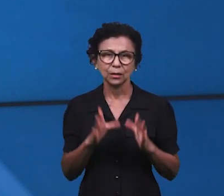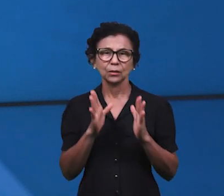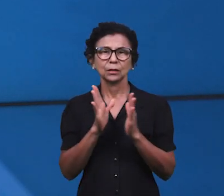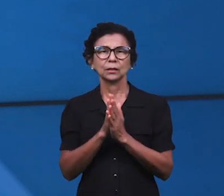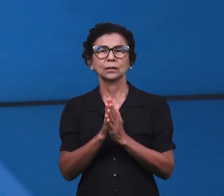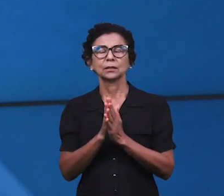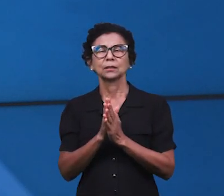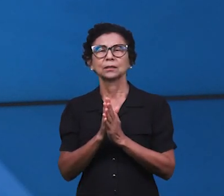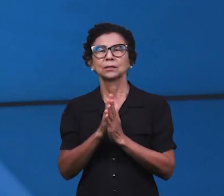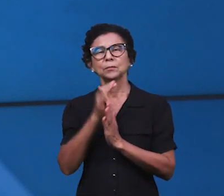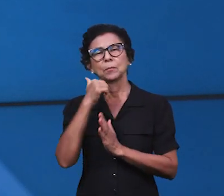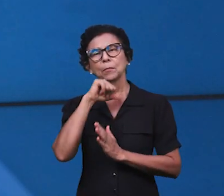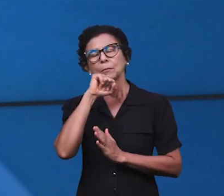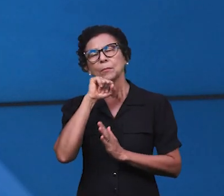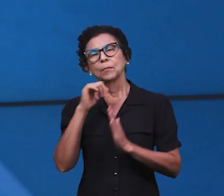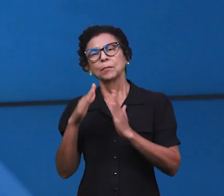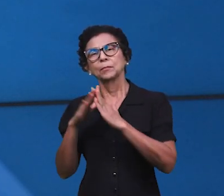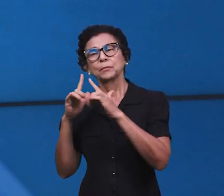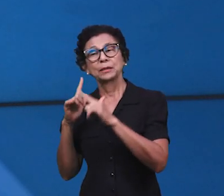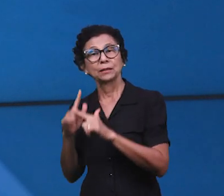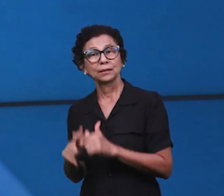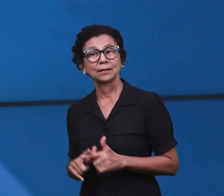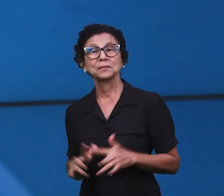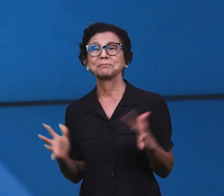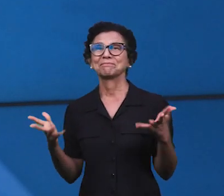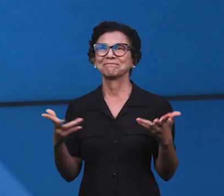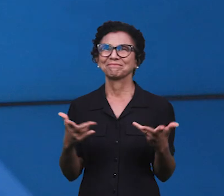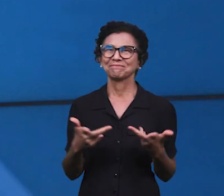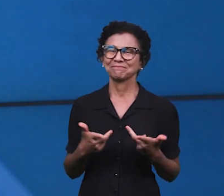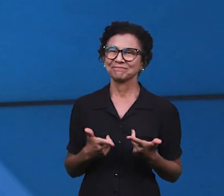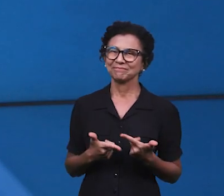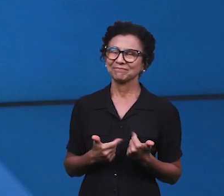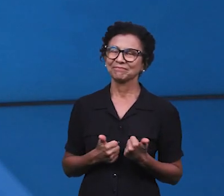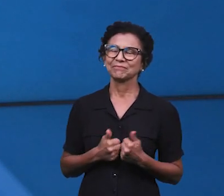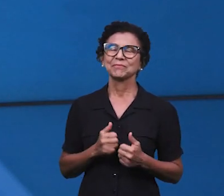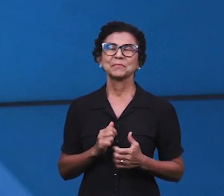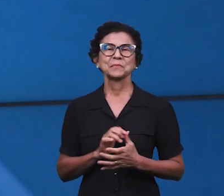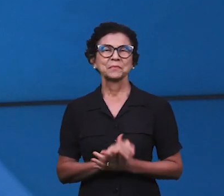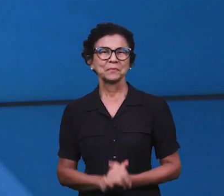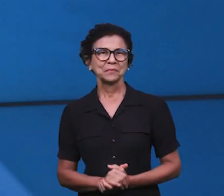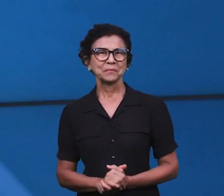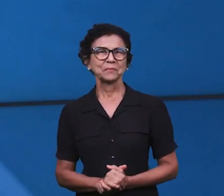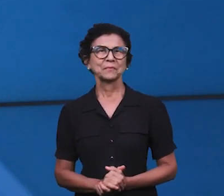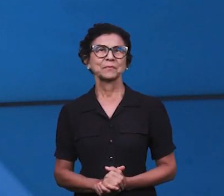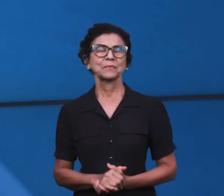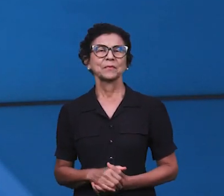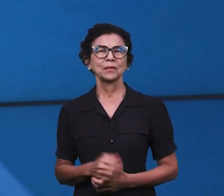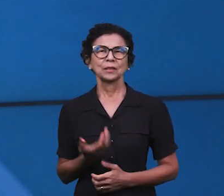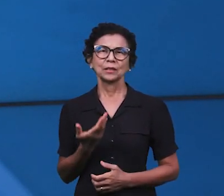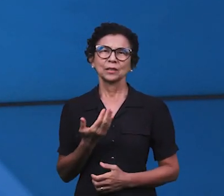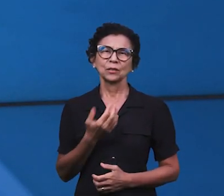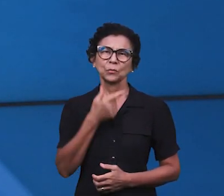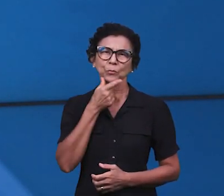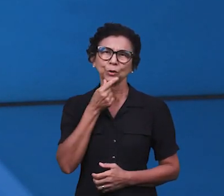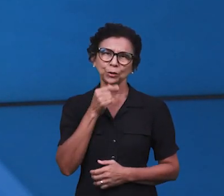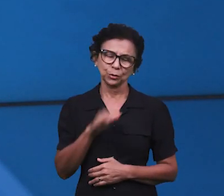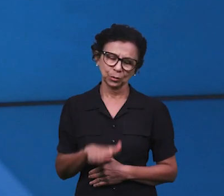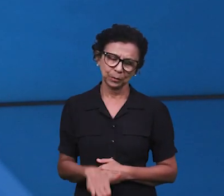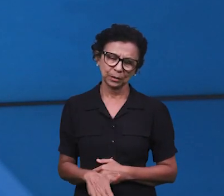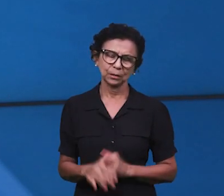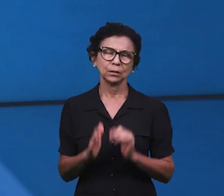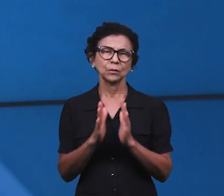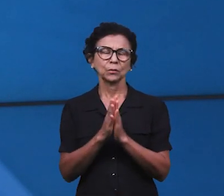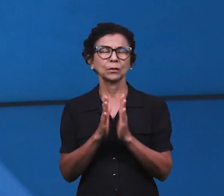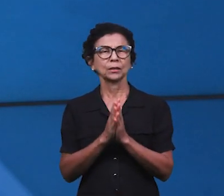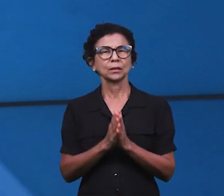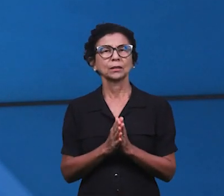pela igreja. Que coisa maravilhosa. Nessa idade, né? Ali o Gael fazendo essa oração ali e